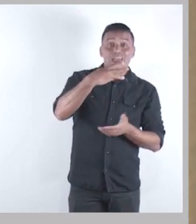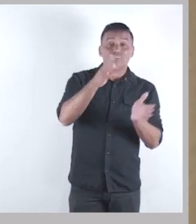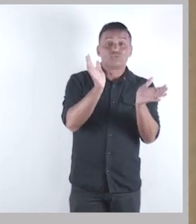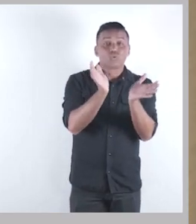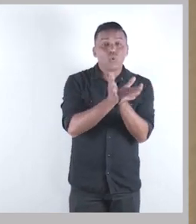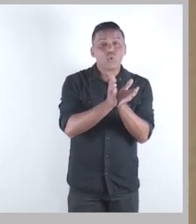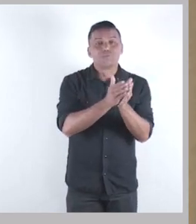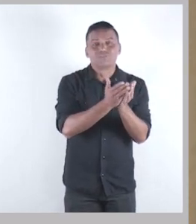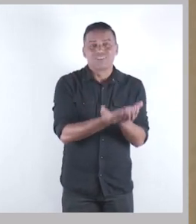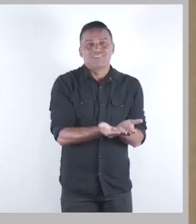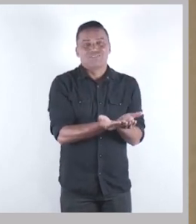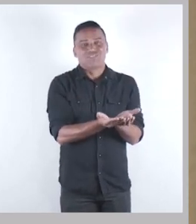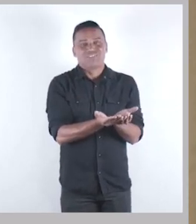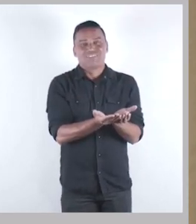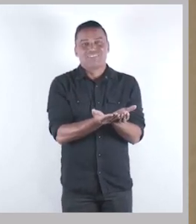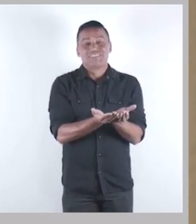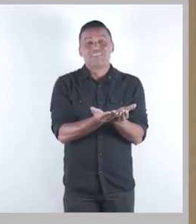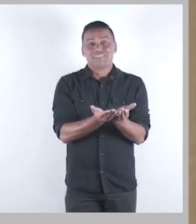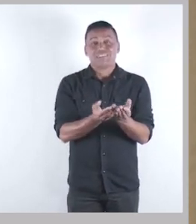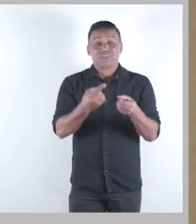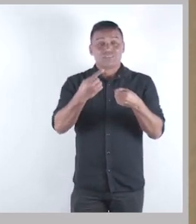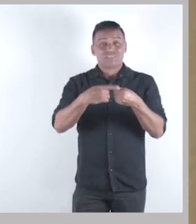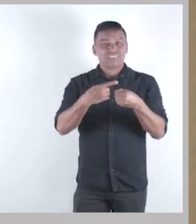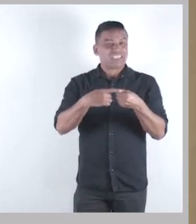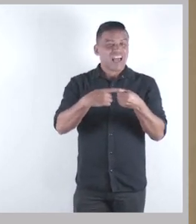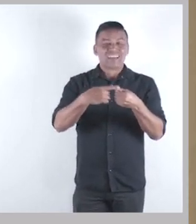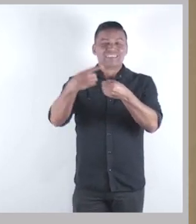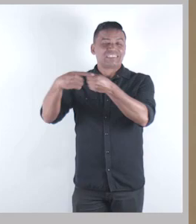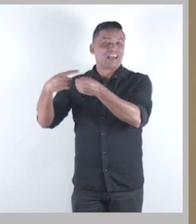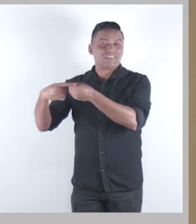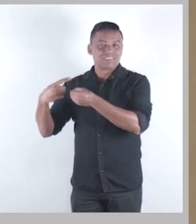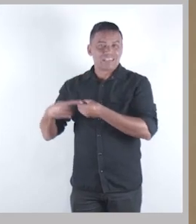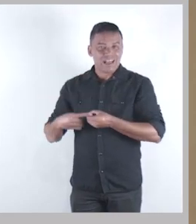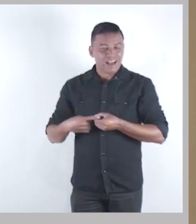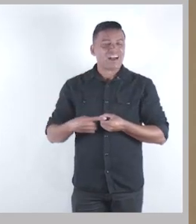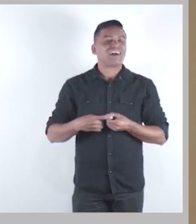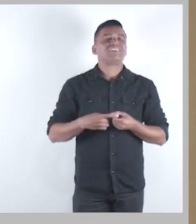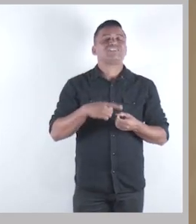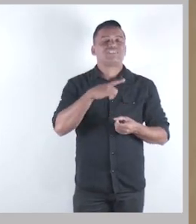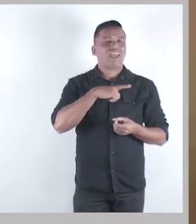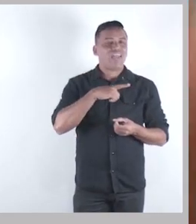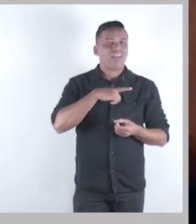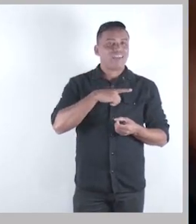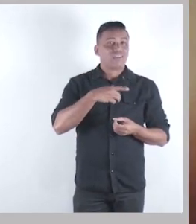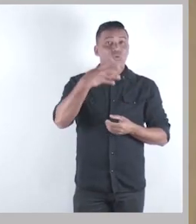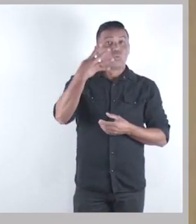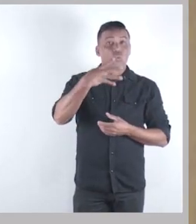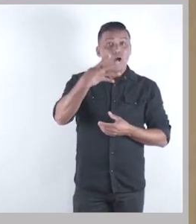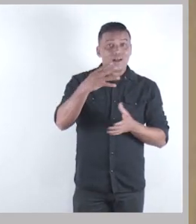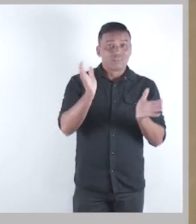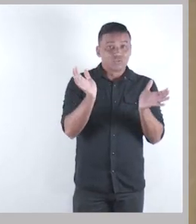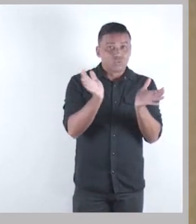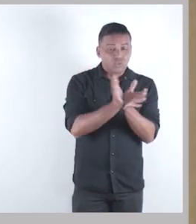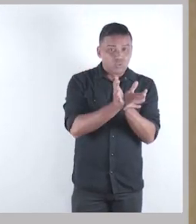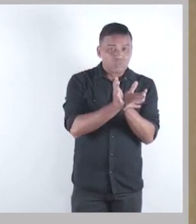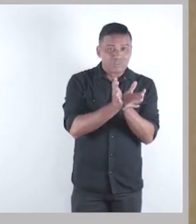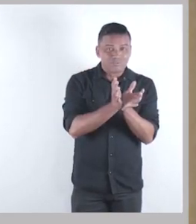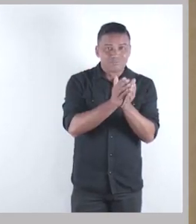dizer, Inhambane tem na cidade de Inhambane, tem na cidade da Machixe, tem em Massinga, tem em Vilanculo. Portanto, são 4 clubes só em